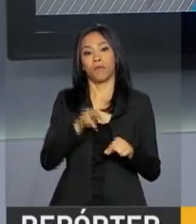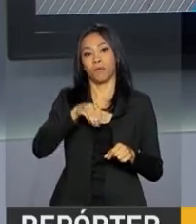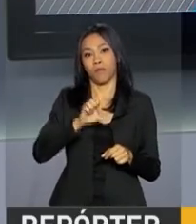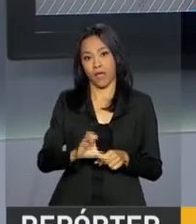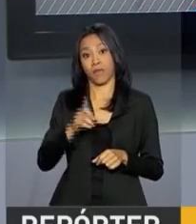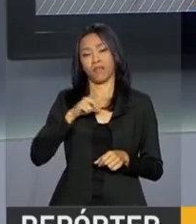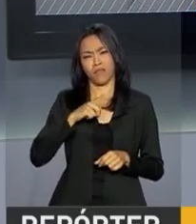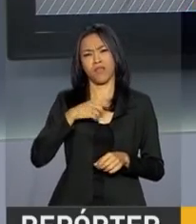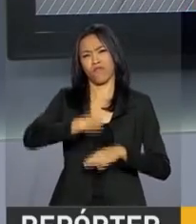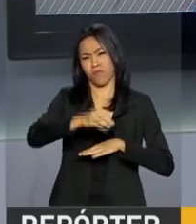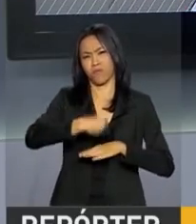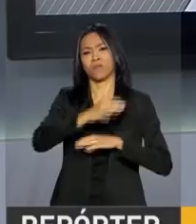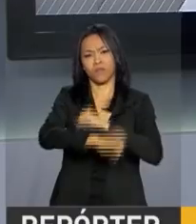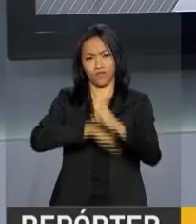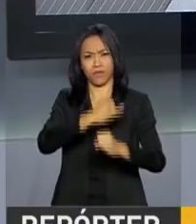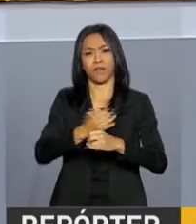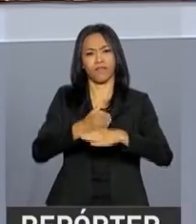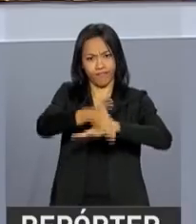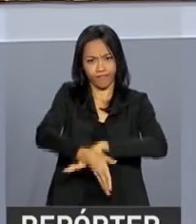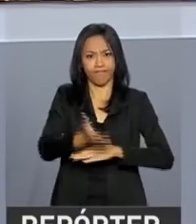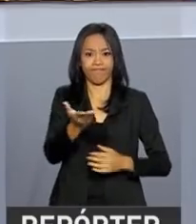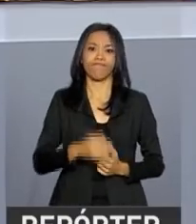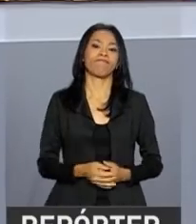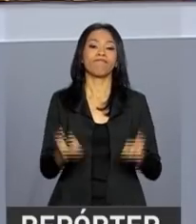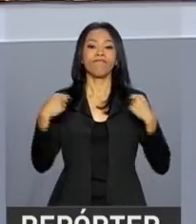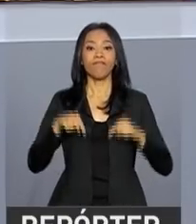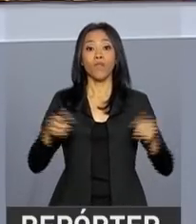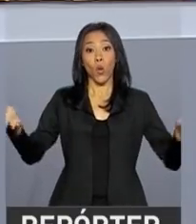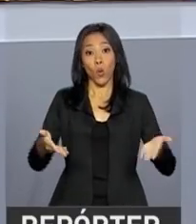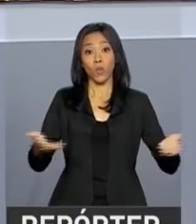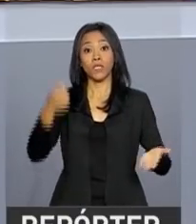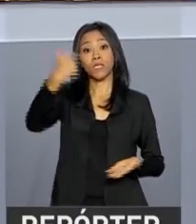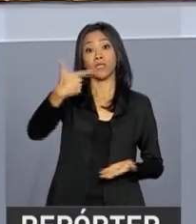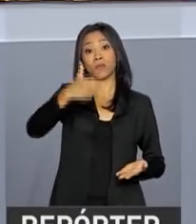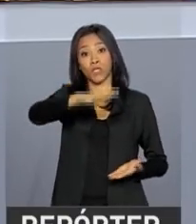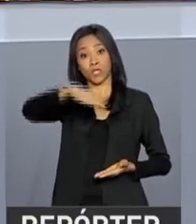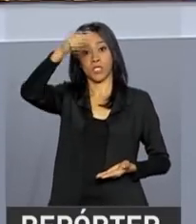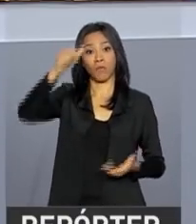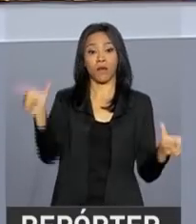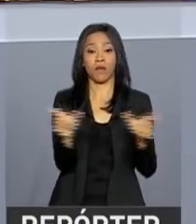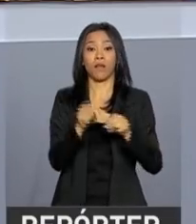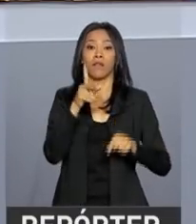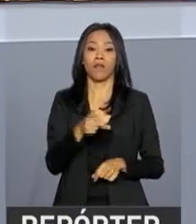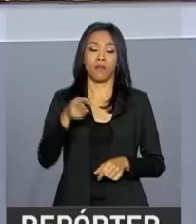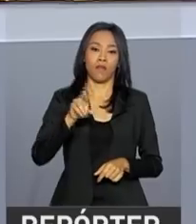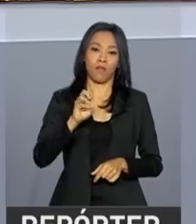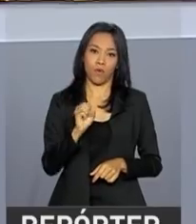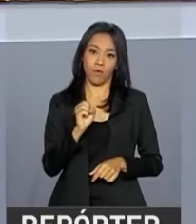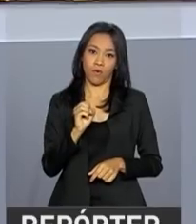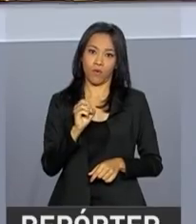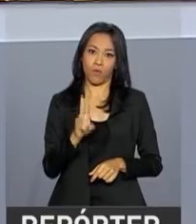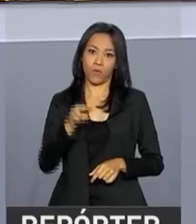que traz informações e instruções e saiu hoje a segunda chamada do programa universidade para todos candidatos